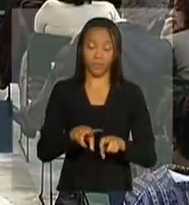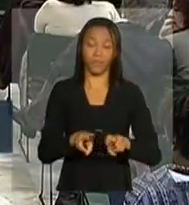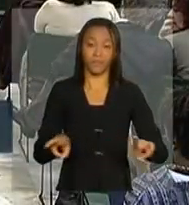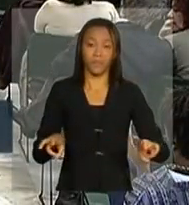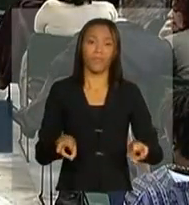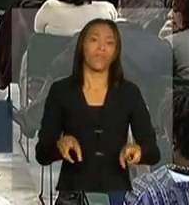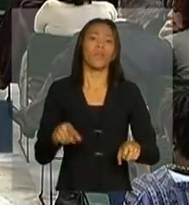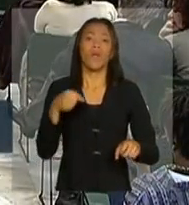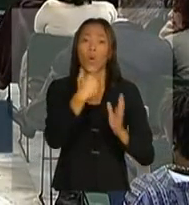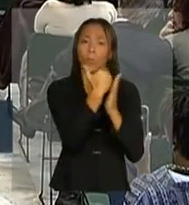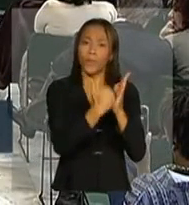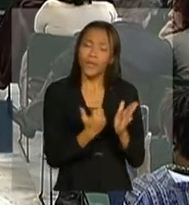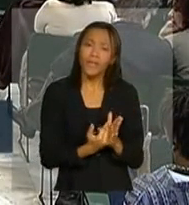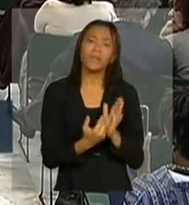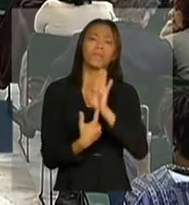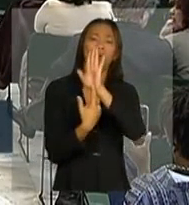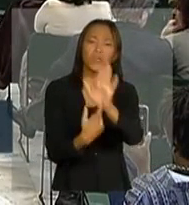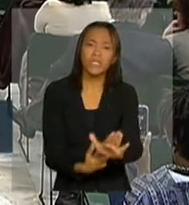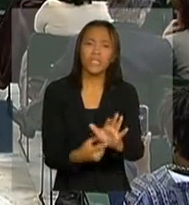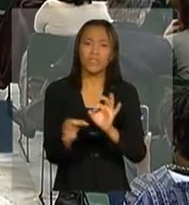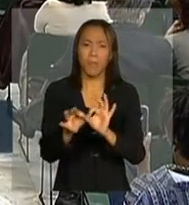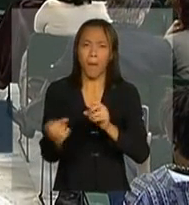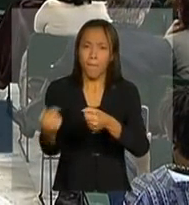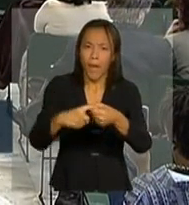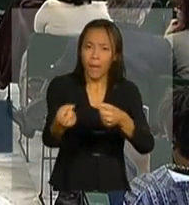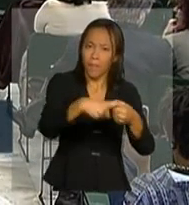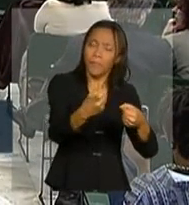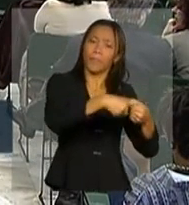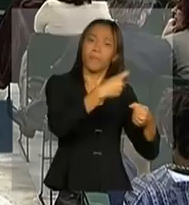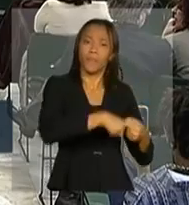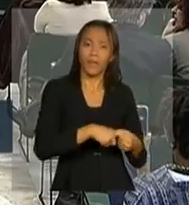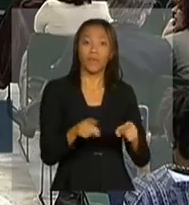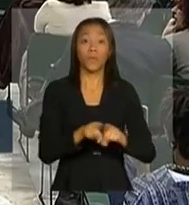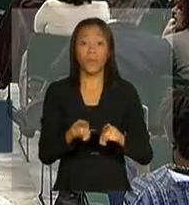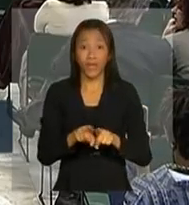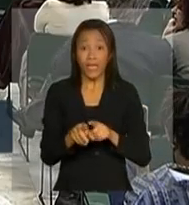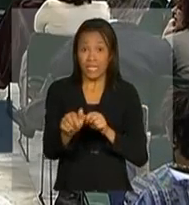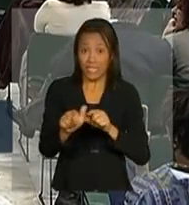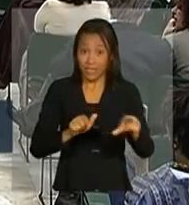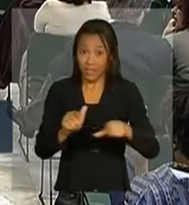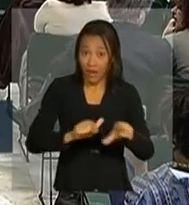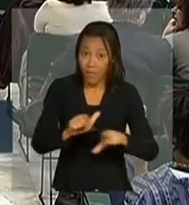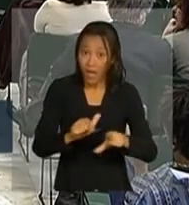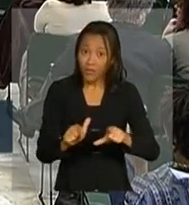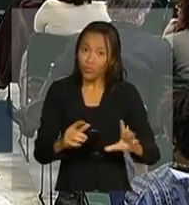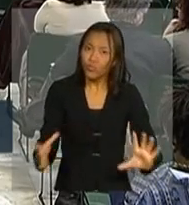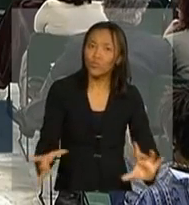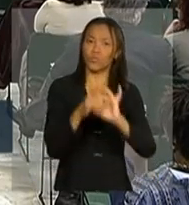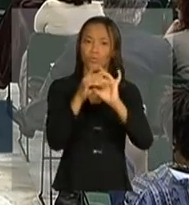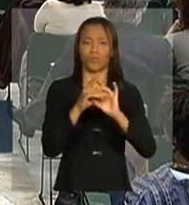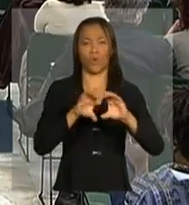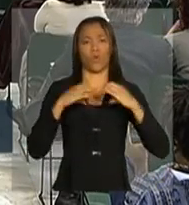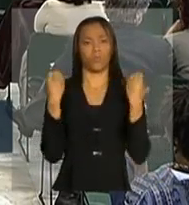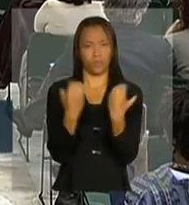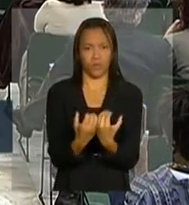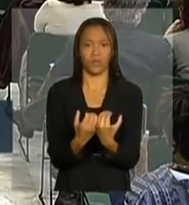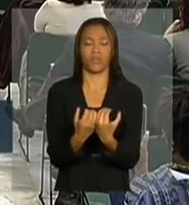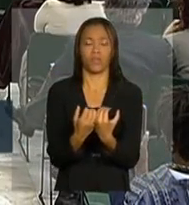O plano se distingue por oferecer de forma articulada, integrada serviços pactuados com a comunidade. O desafio